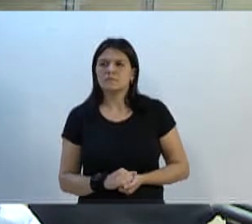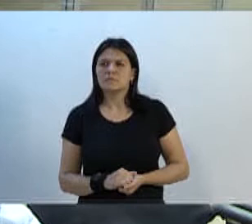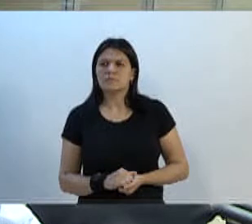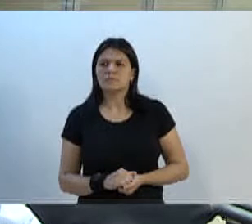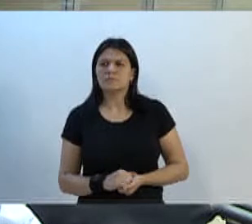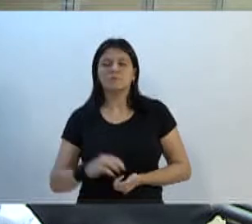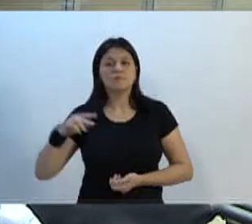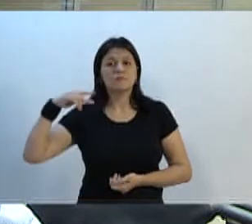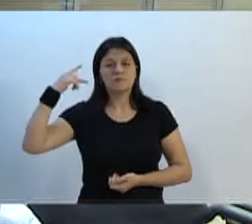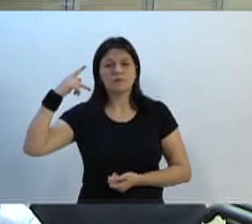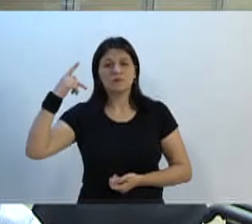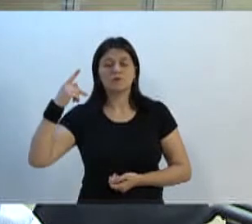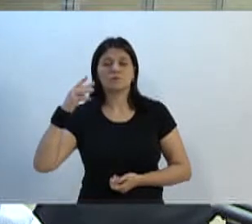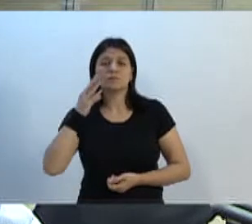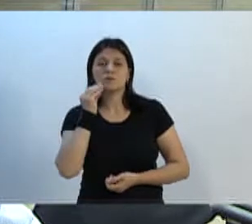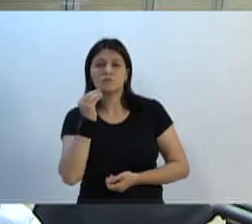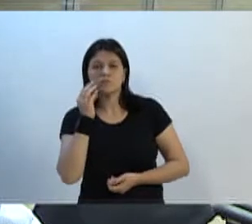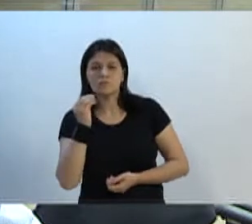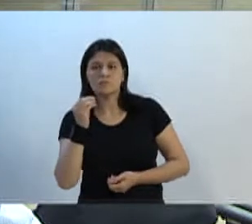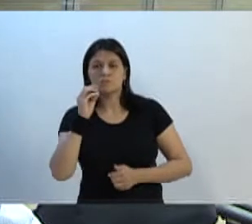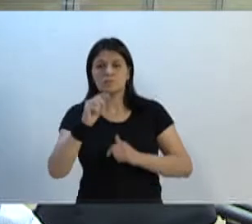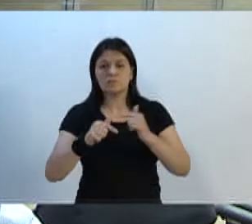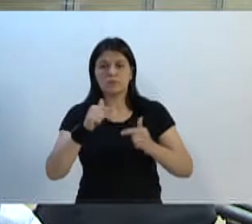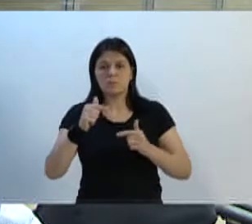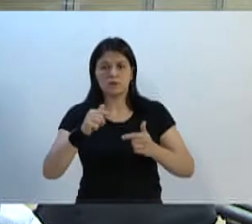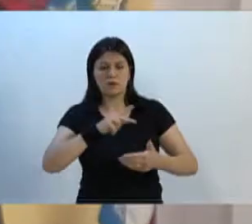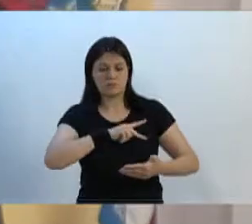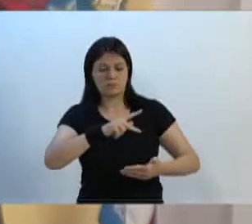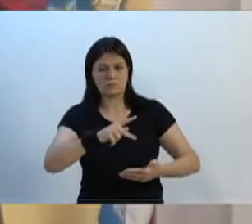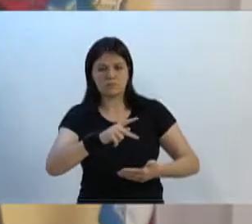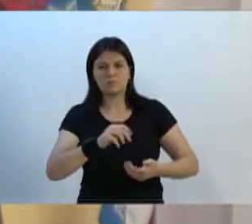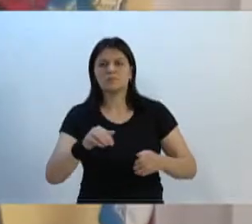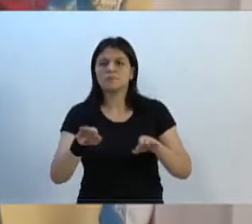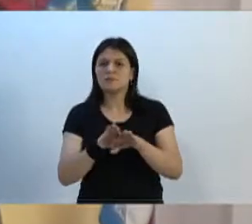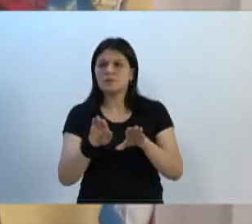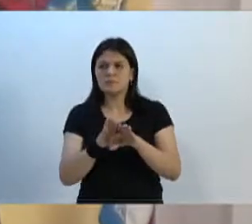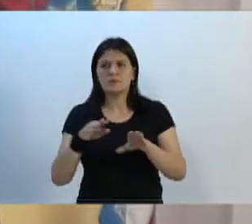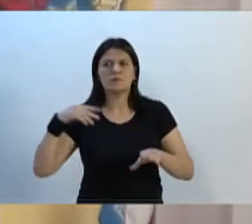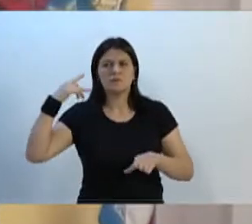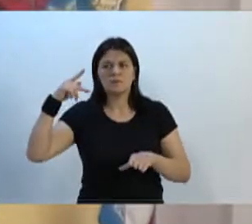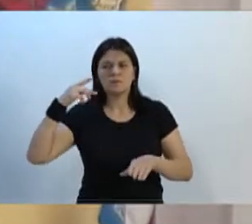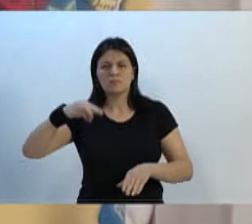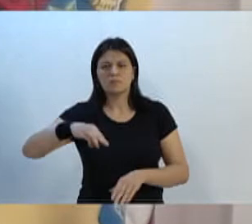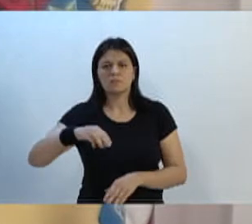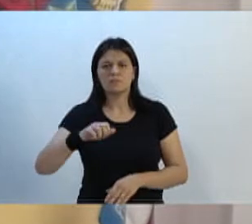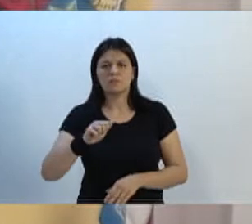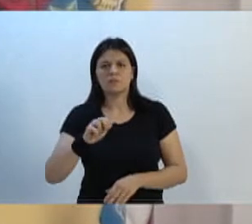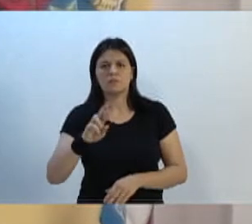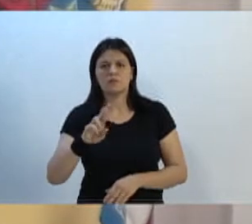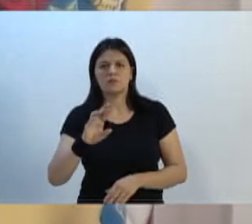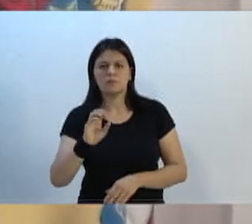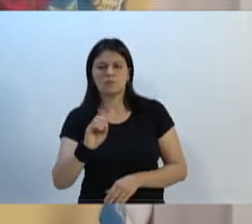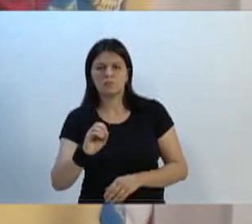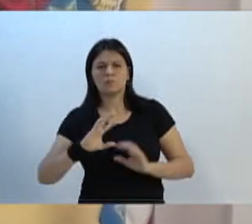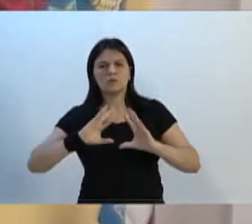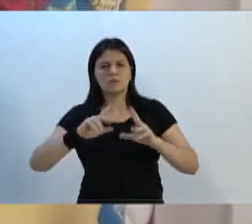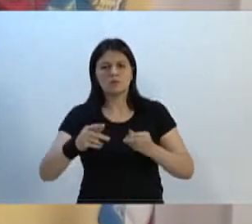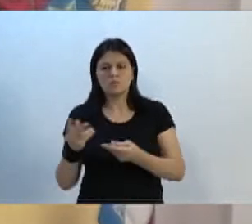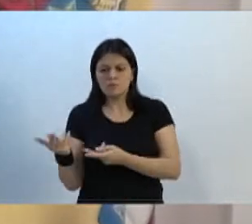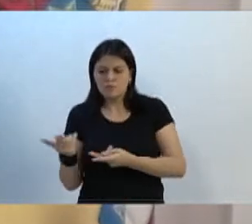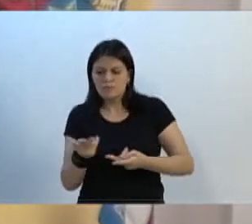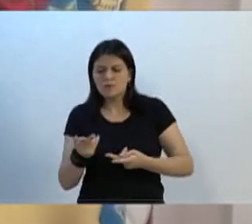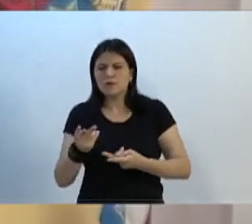Vereador Professor Gilson preciso de trabalho nessa noite senhores vereadores Mauro todos os convidados os presentes